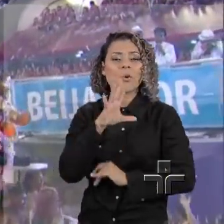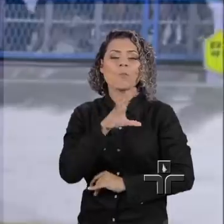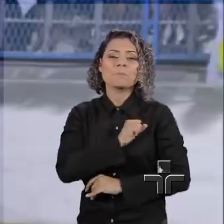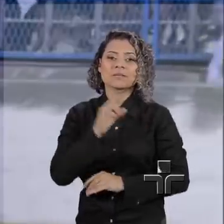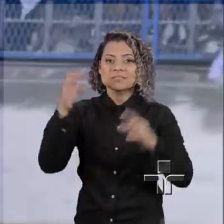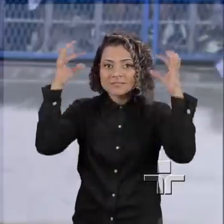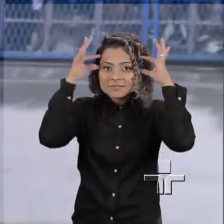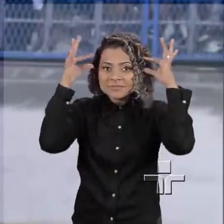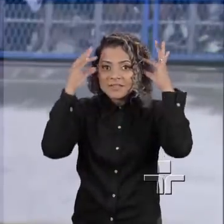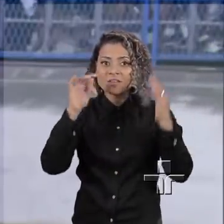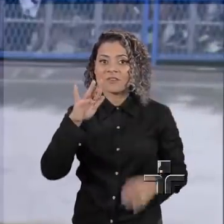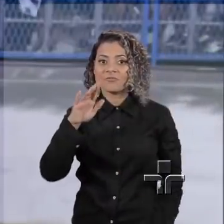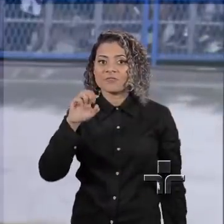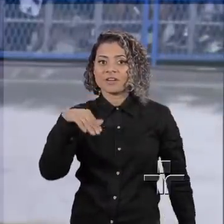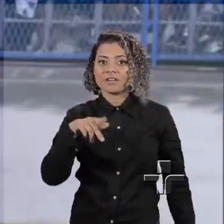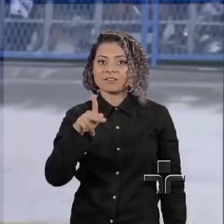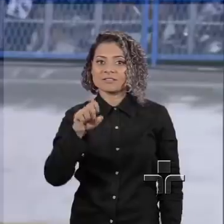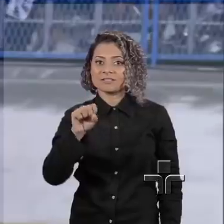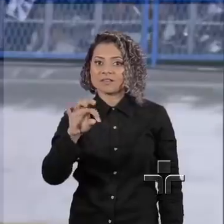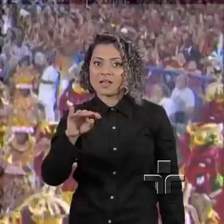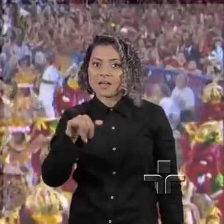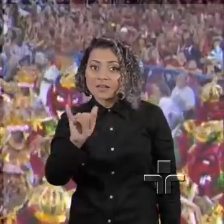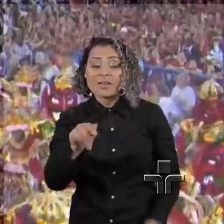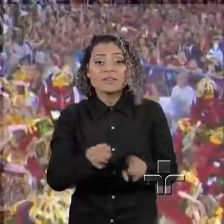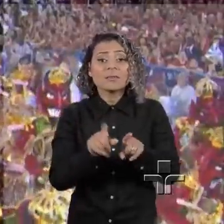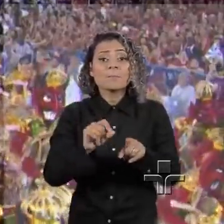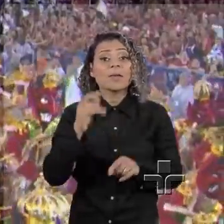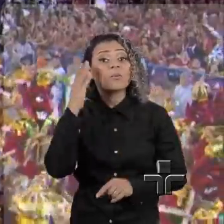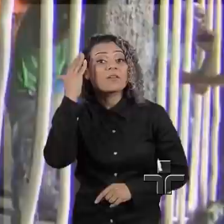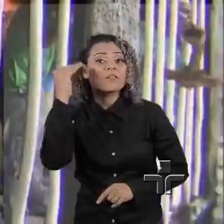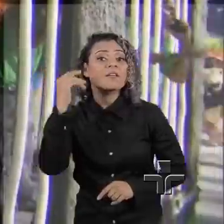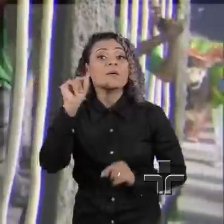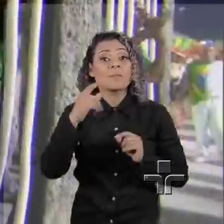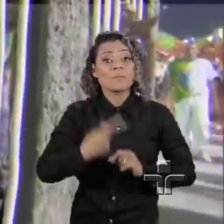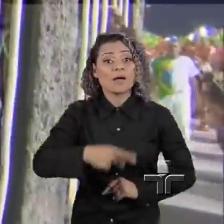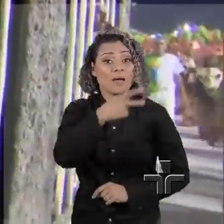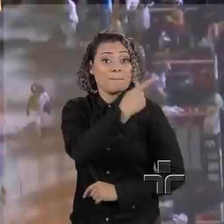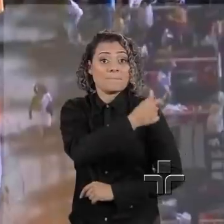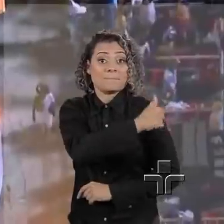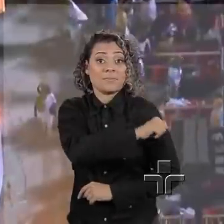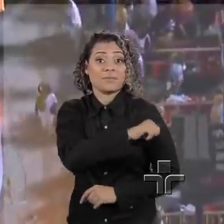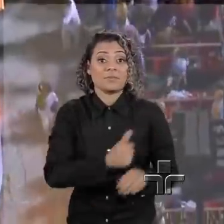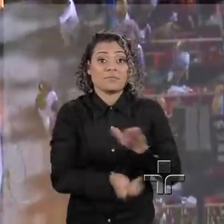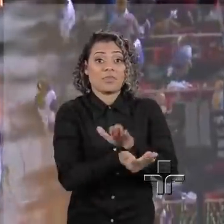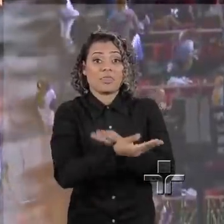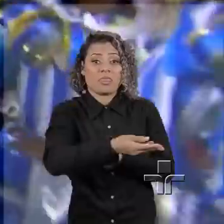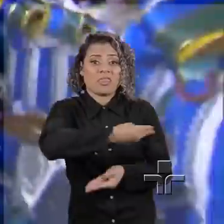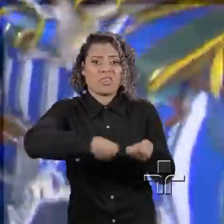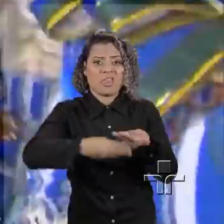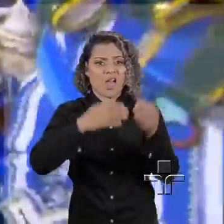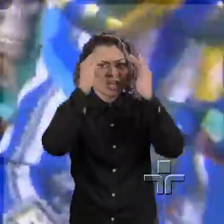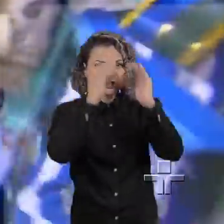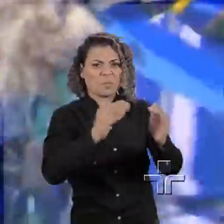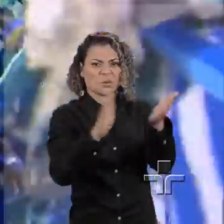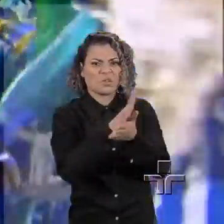Frankenstein e as mazelas sociais brasileiras. Corrupção, violência, intolerância, desigualdade.